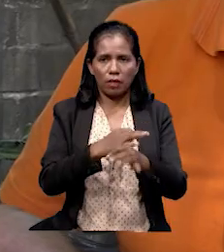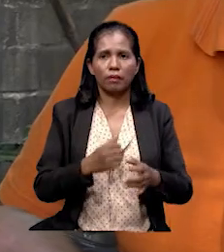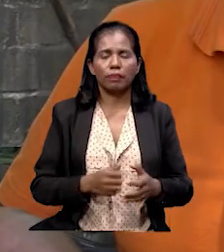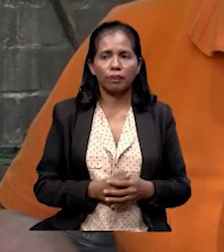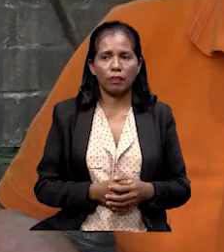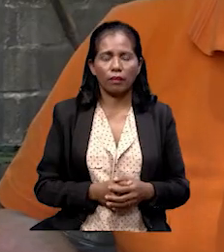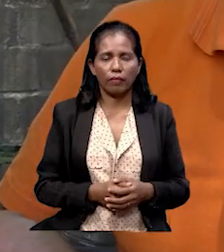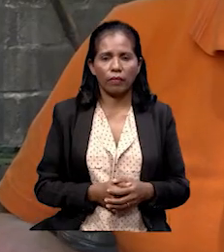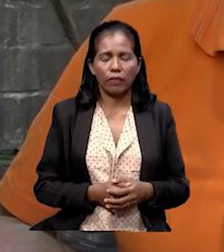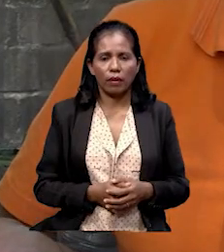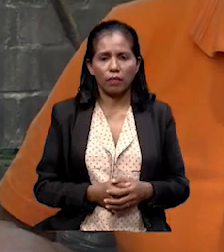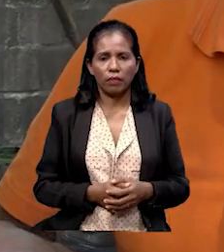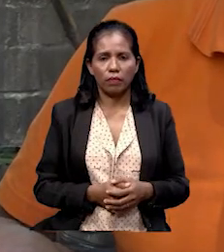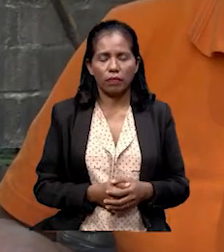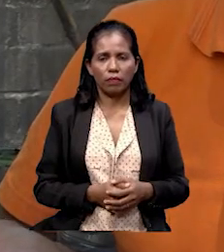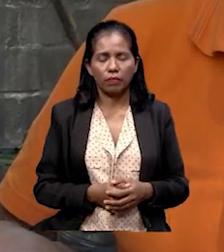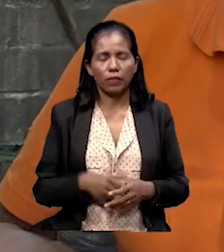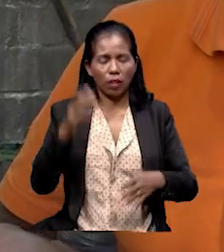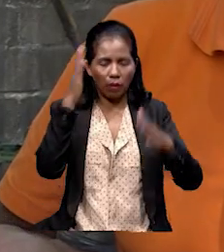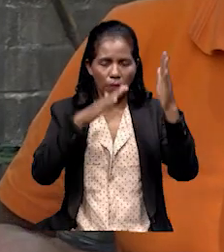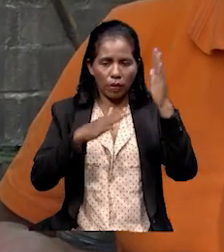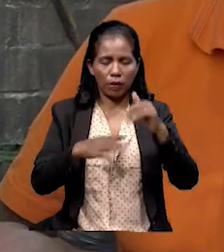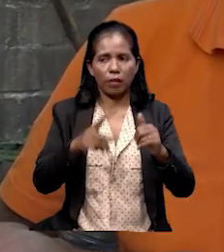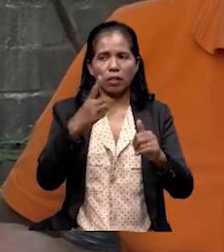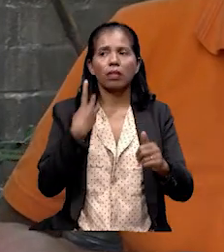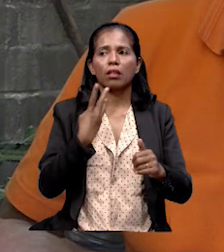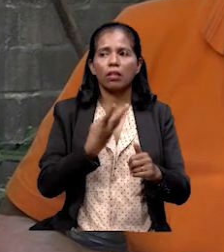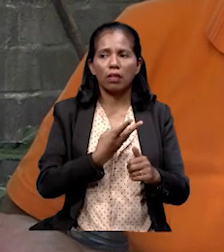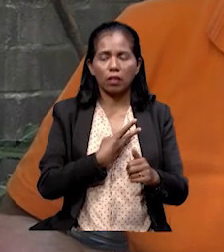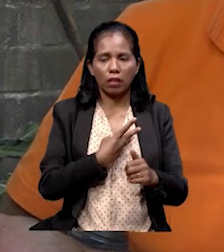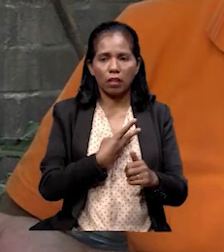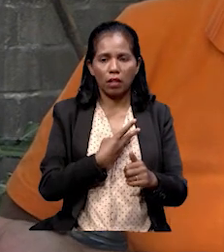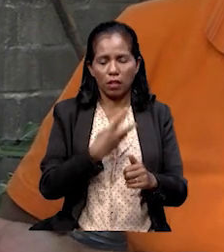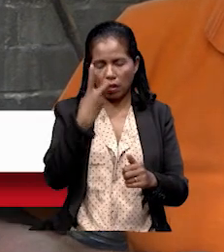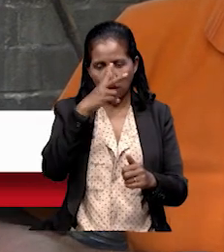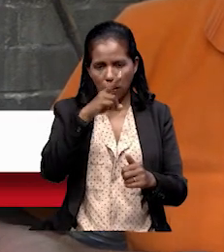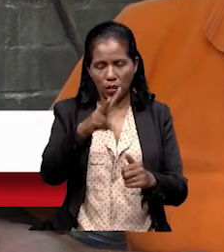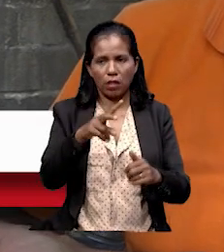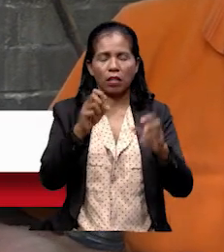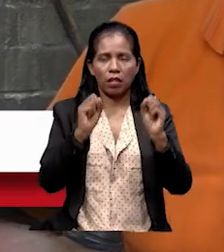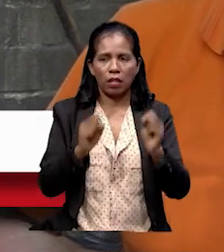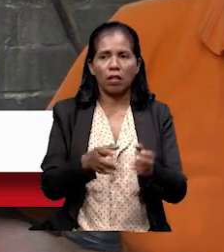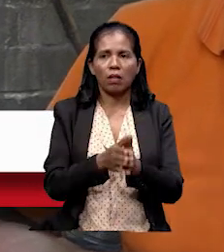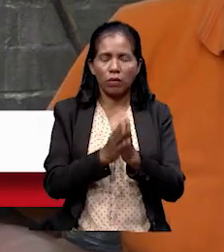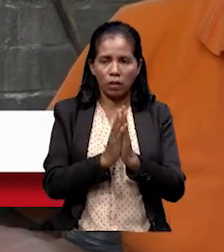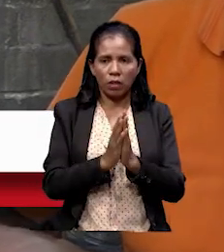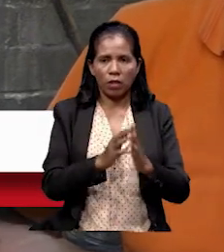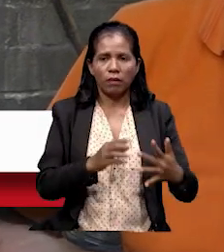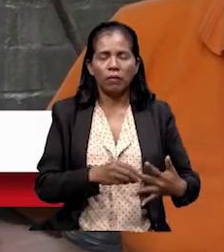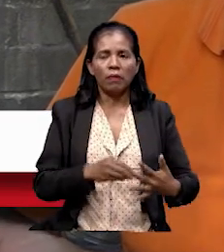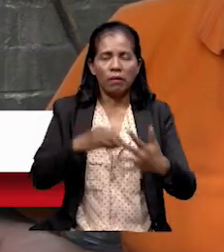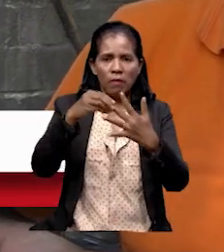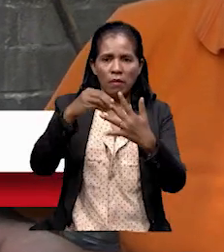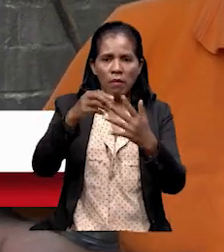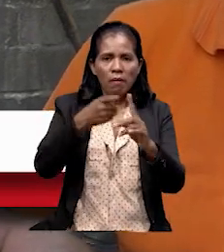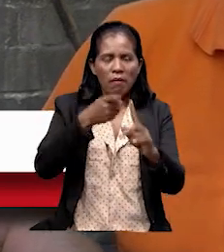another thing, another aspect. Problema ida nebe ita hare ita tenke ahus mebe liu parte